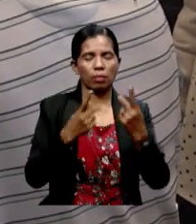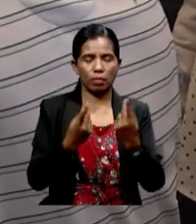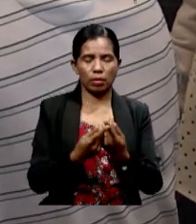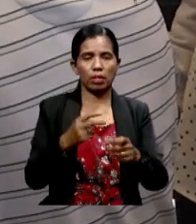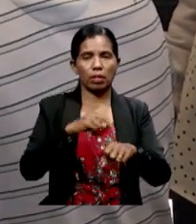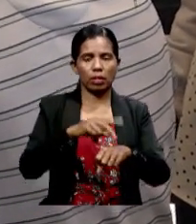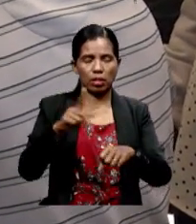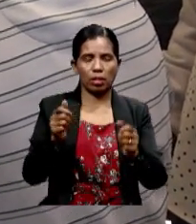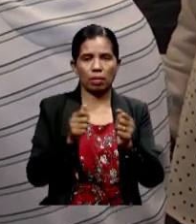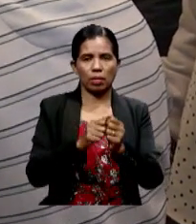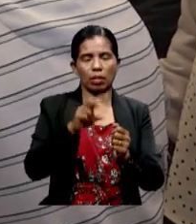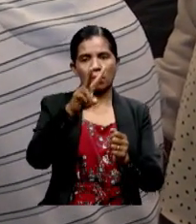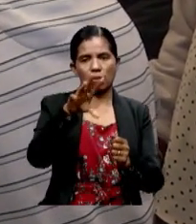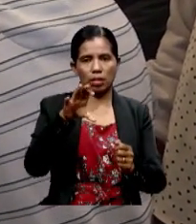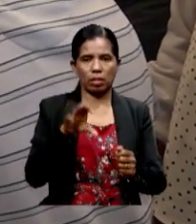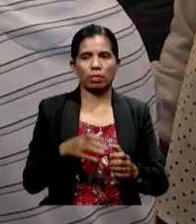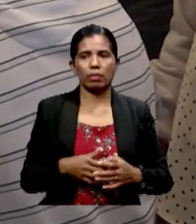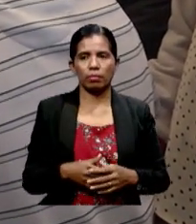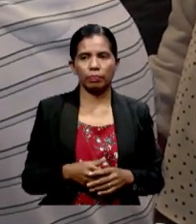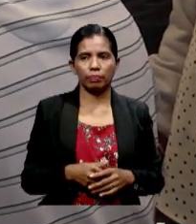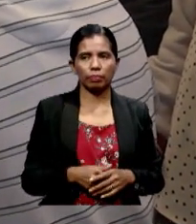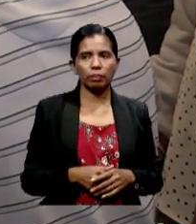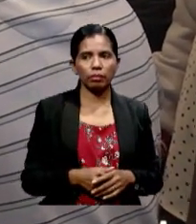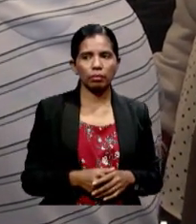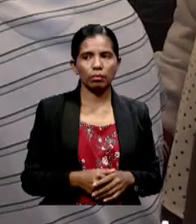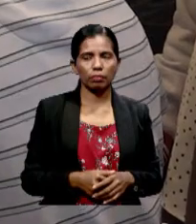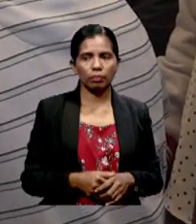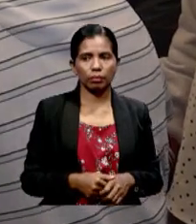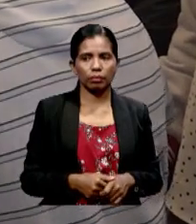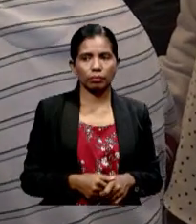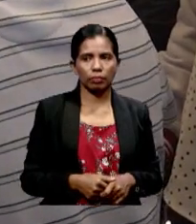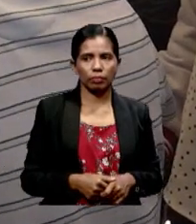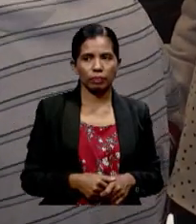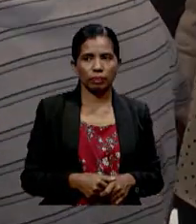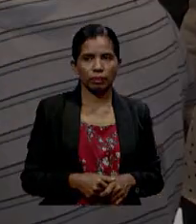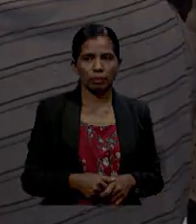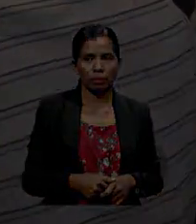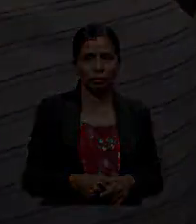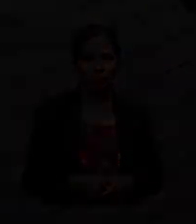hamutuk atus rua resin. Lucrecia Bakun, Lamberto da Silva, GMN.